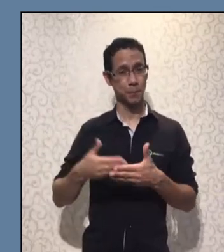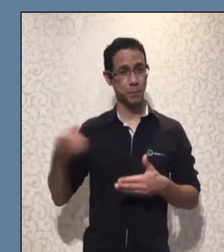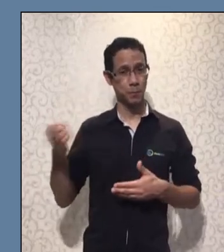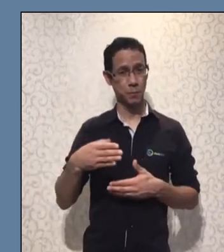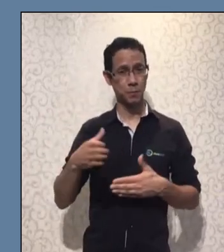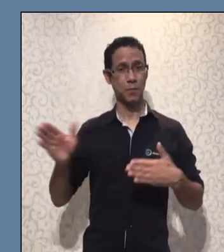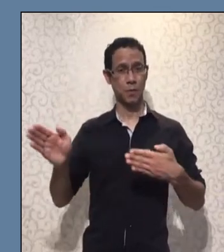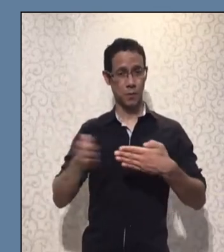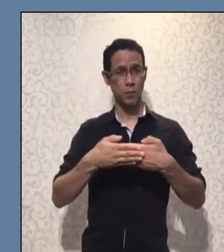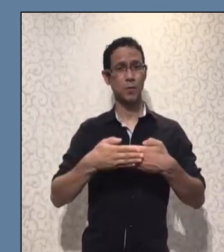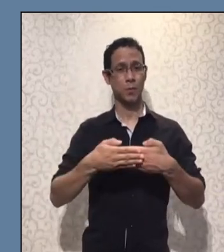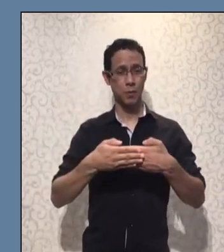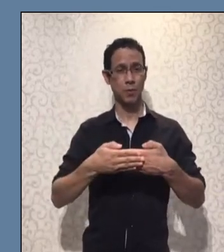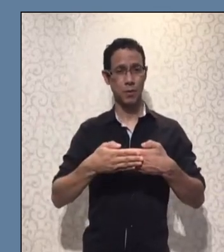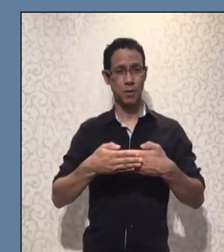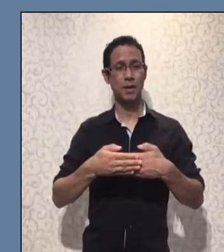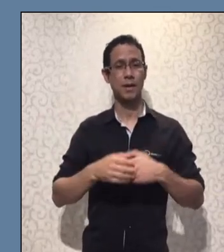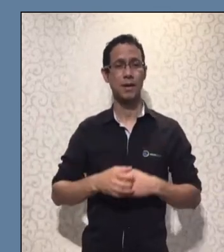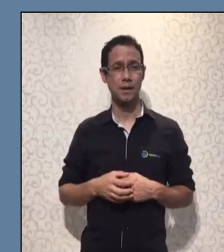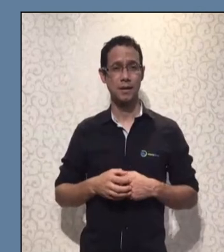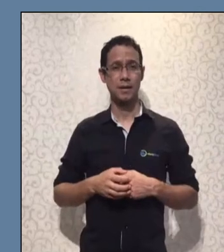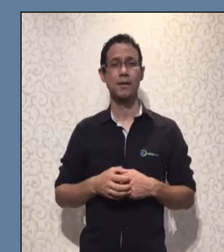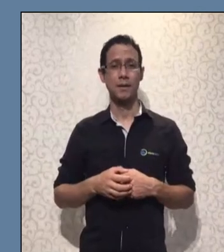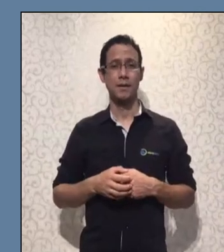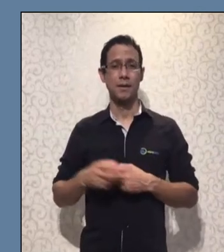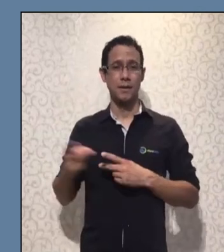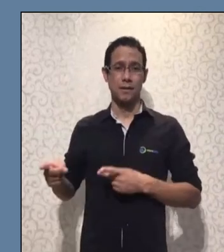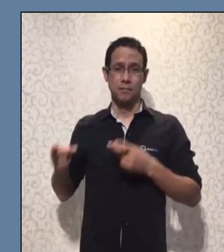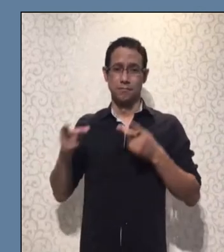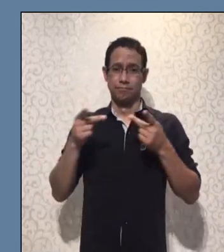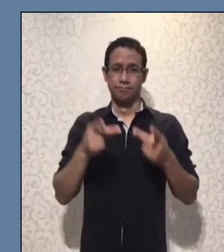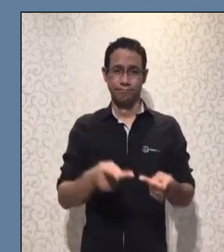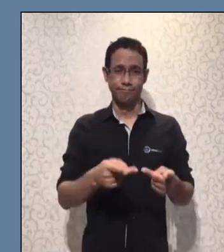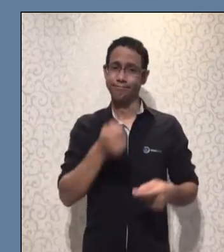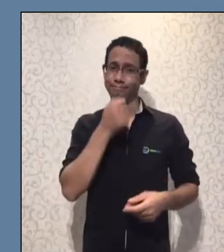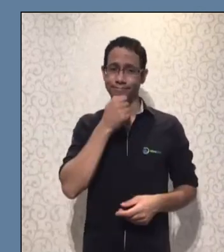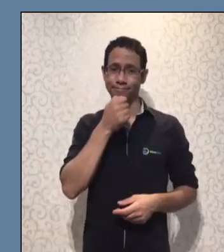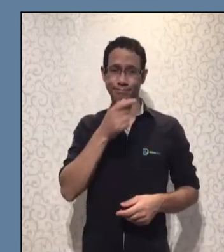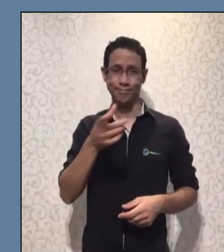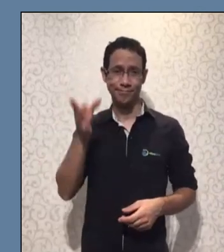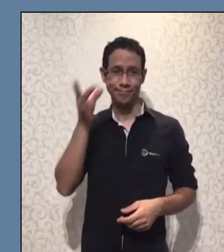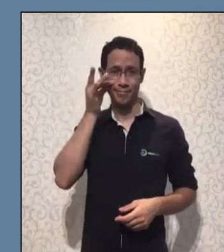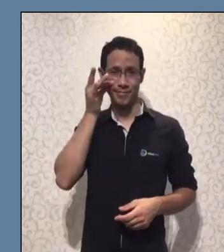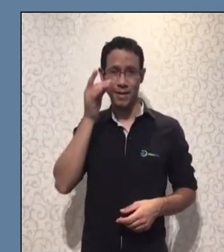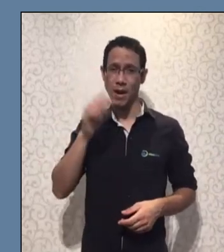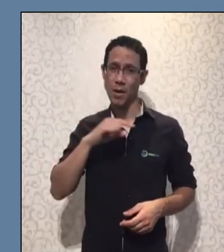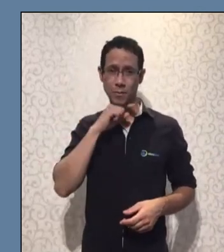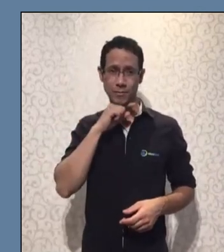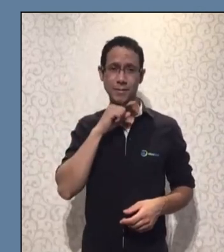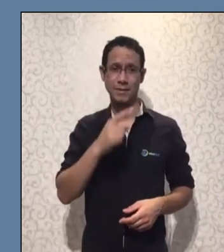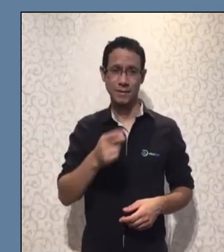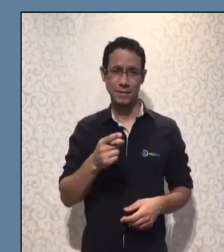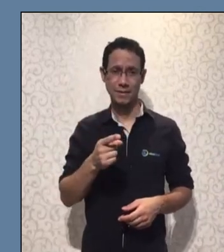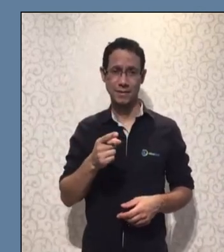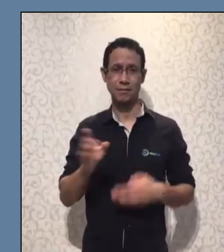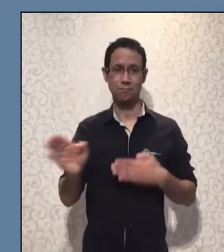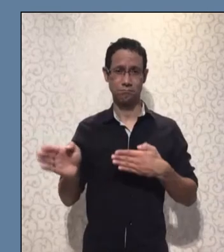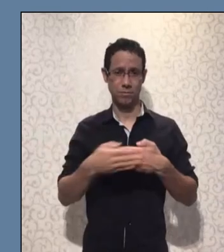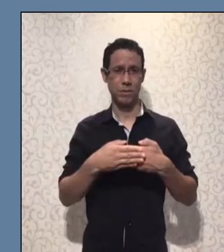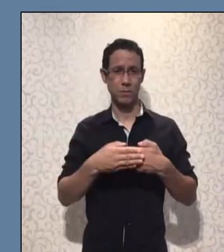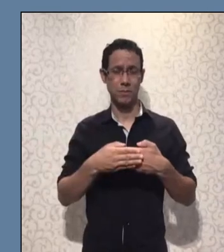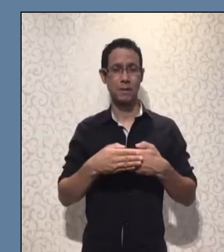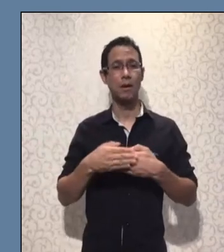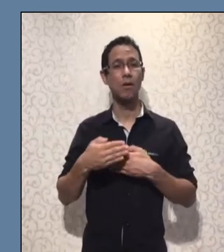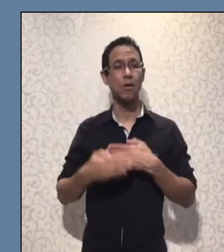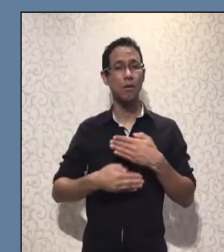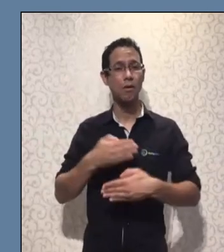visitação e, portanto, para a consulta ao acervo presencial, nós estávamos começando o processo de migração